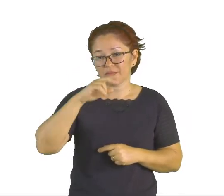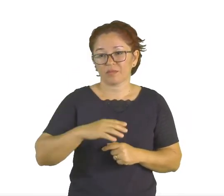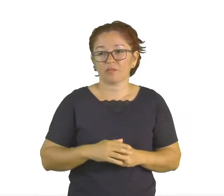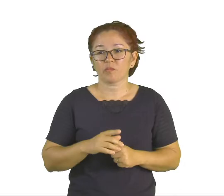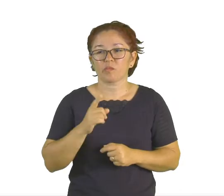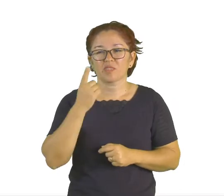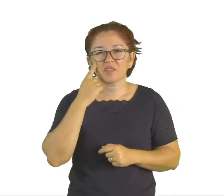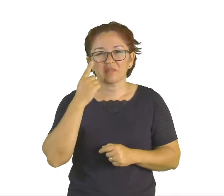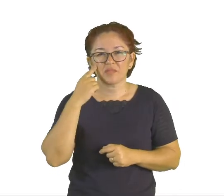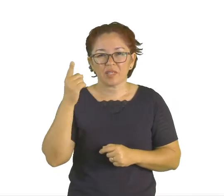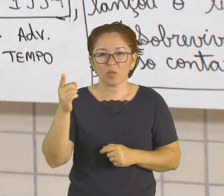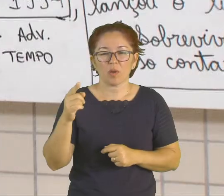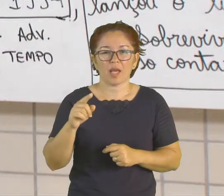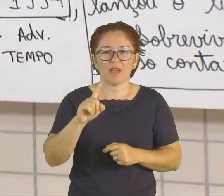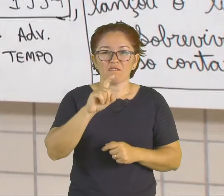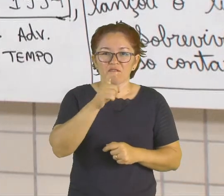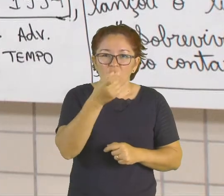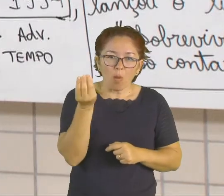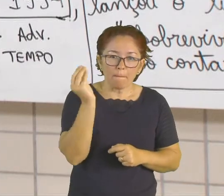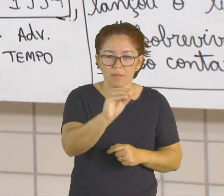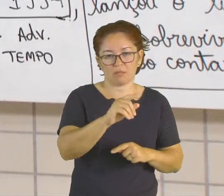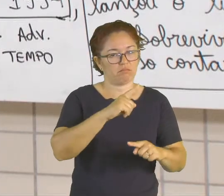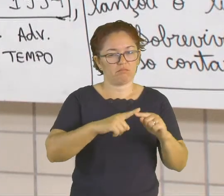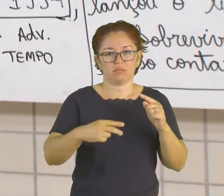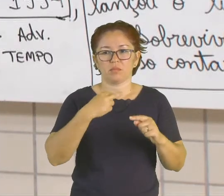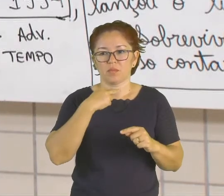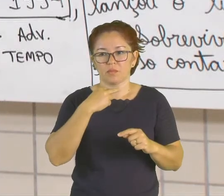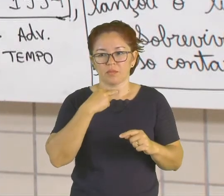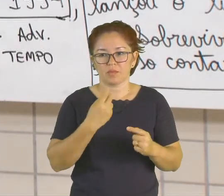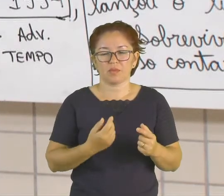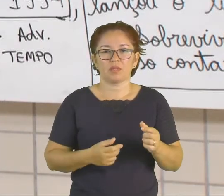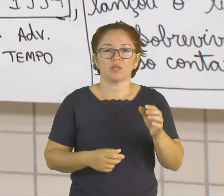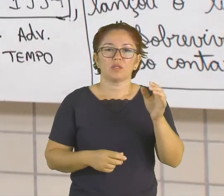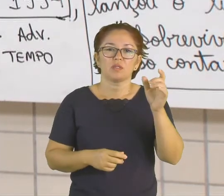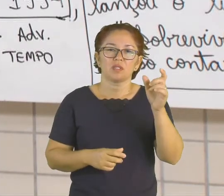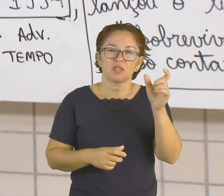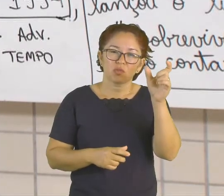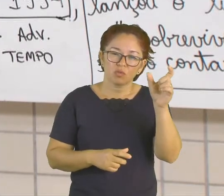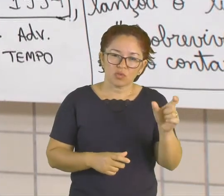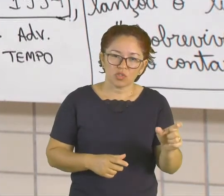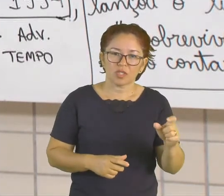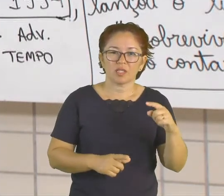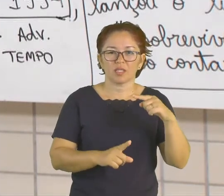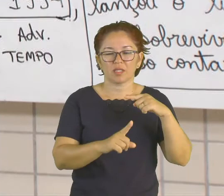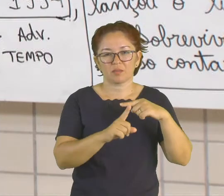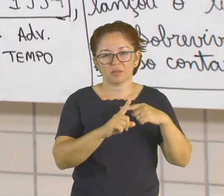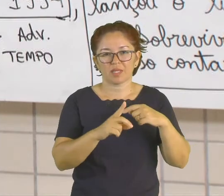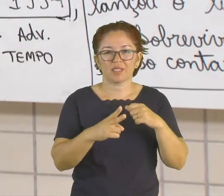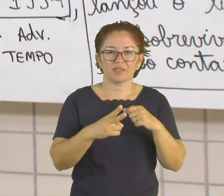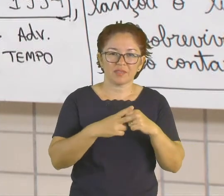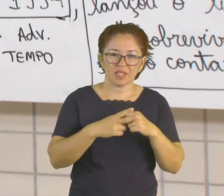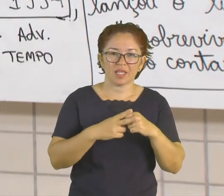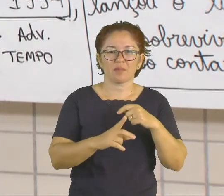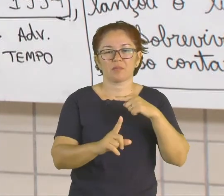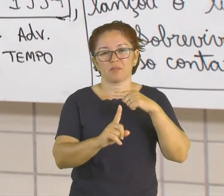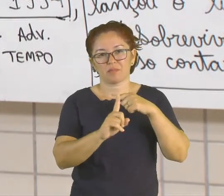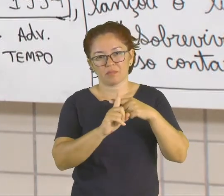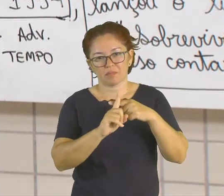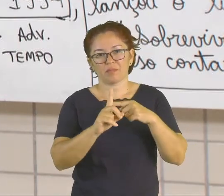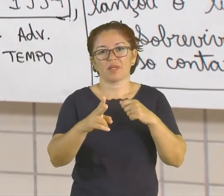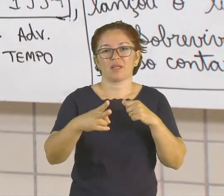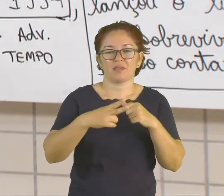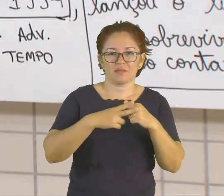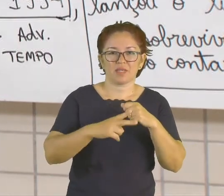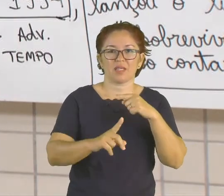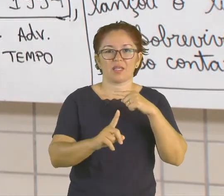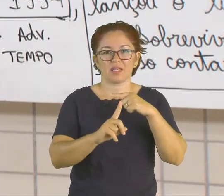esses elementos com vírgula. Que elementos são esses? Esses pares indissociáveis do discurso, né? Que é o sujeito, o verbo e